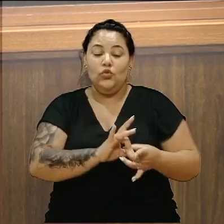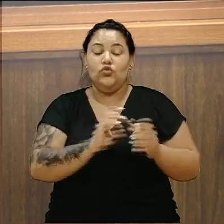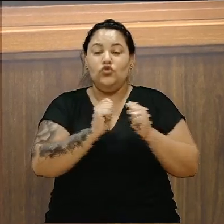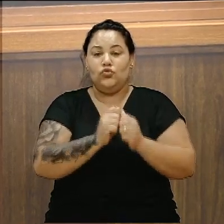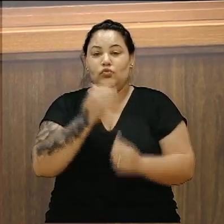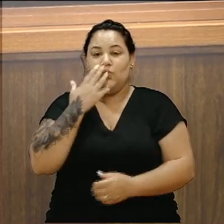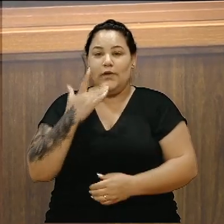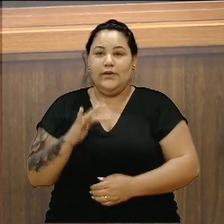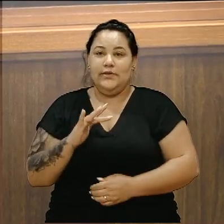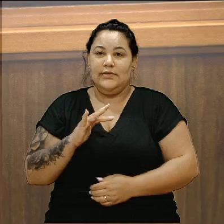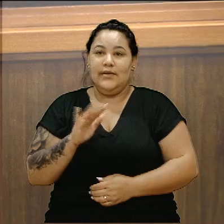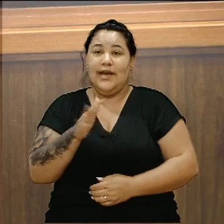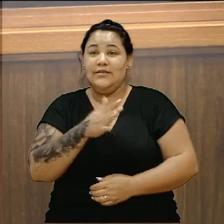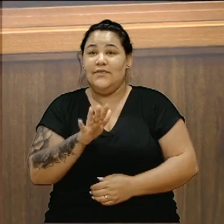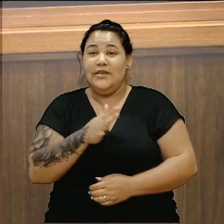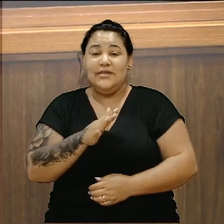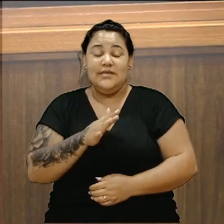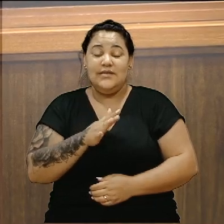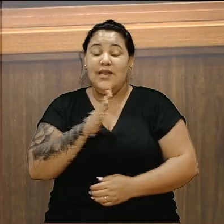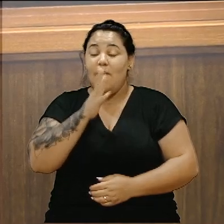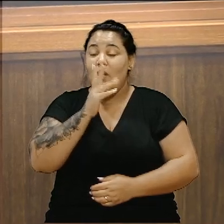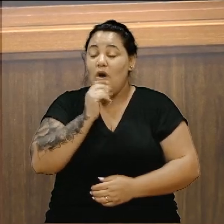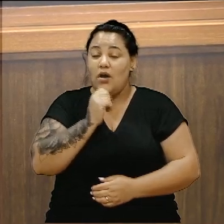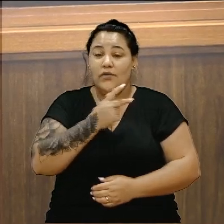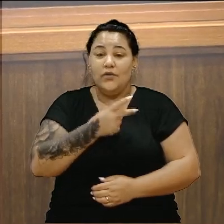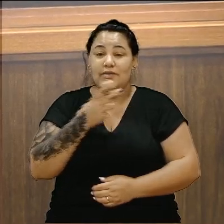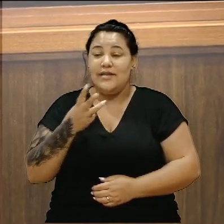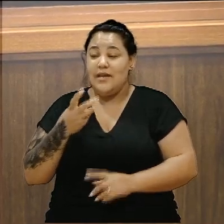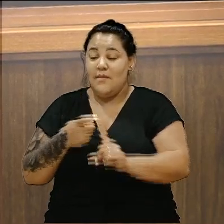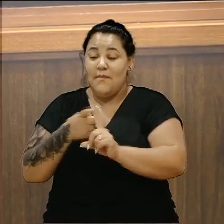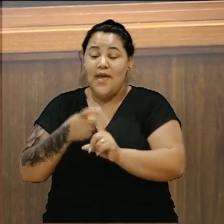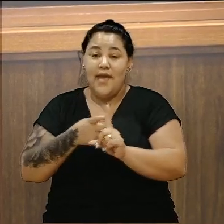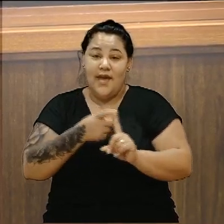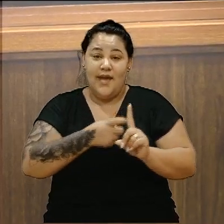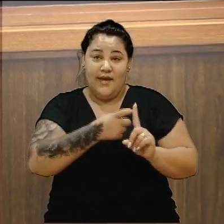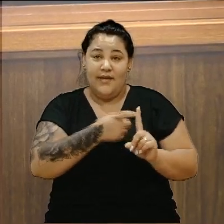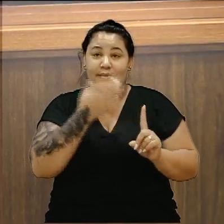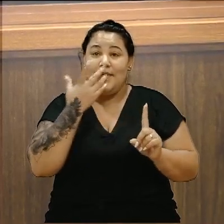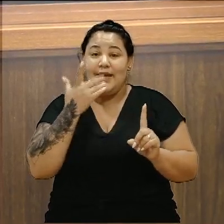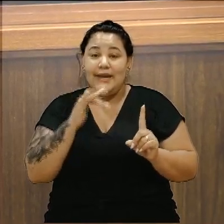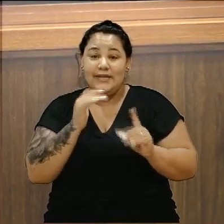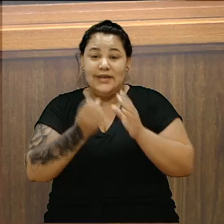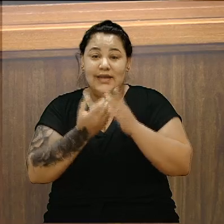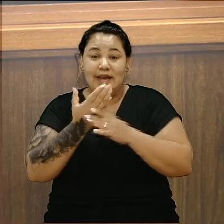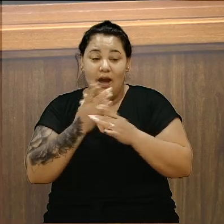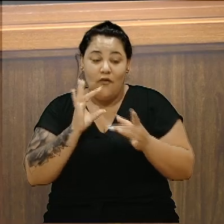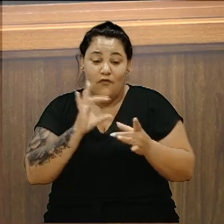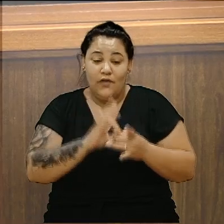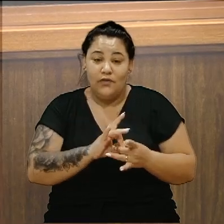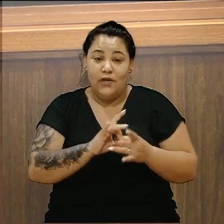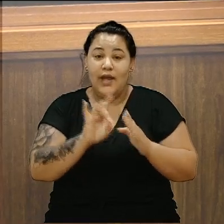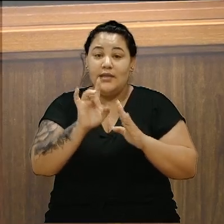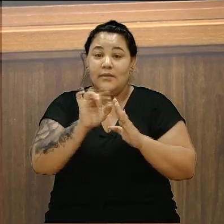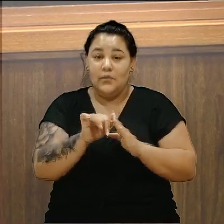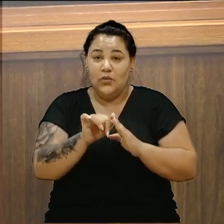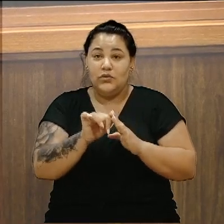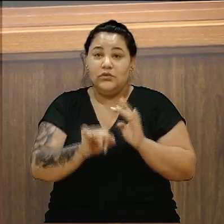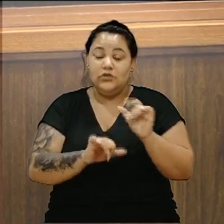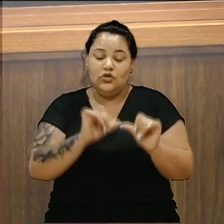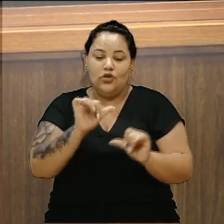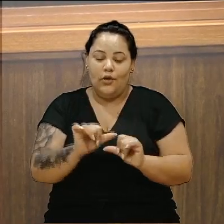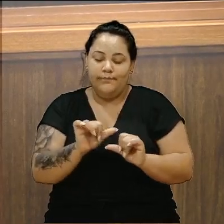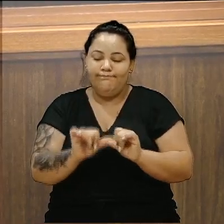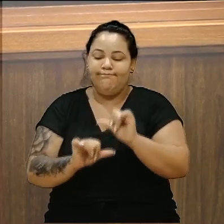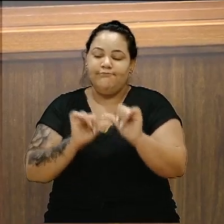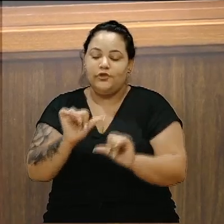Às vezes demora 2, 3 meses, talvez até mais, para a criança criar aquele vínculo. Depois que cria, troca. E